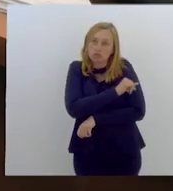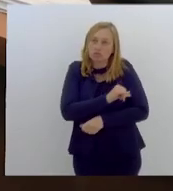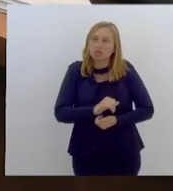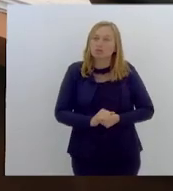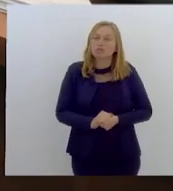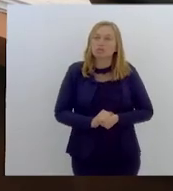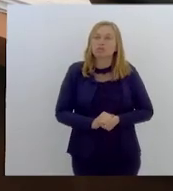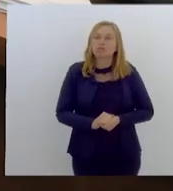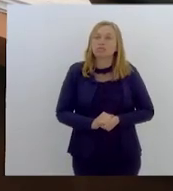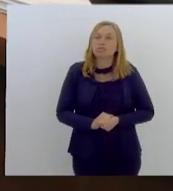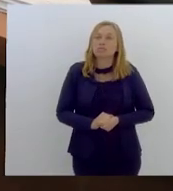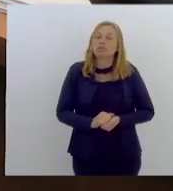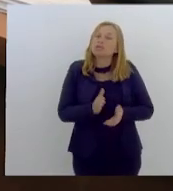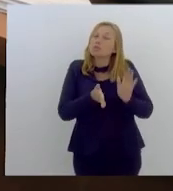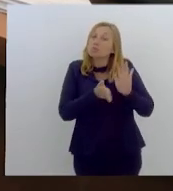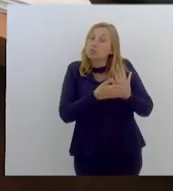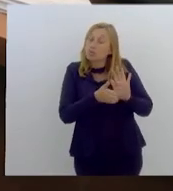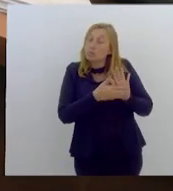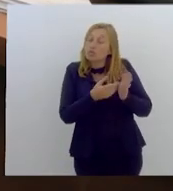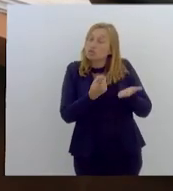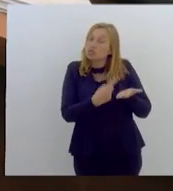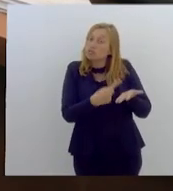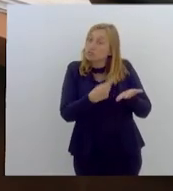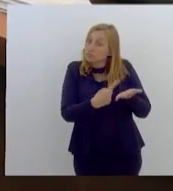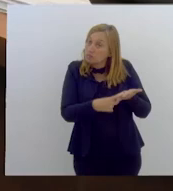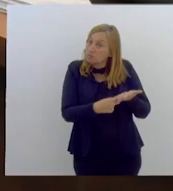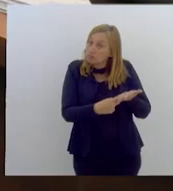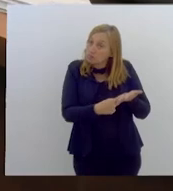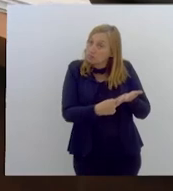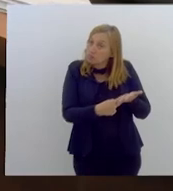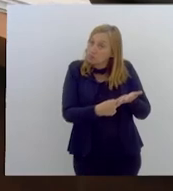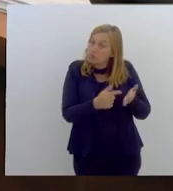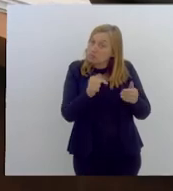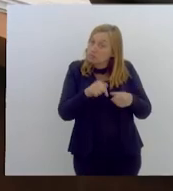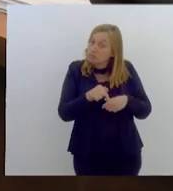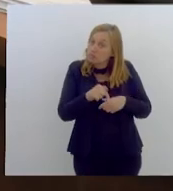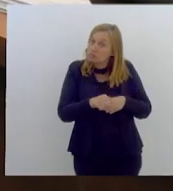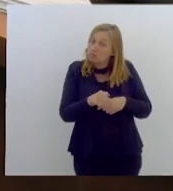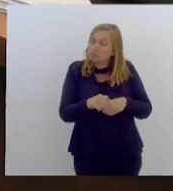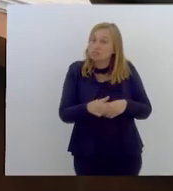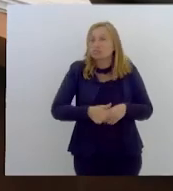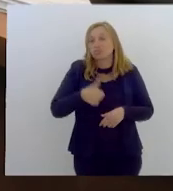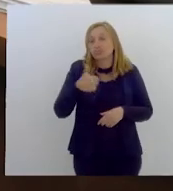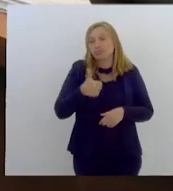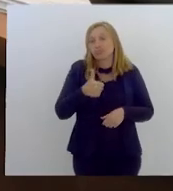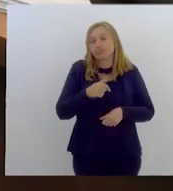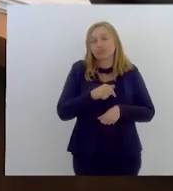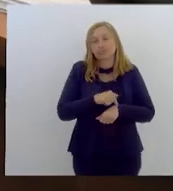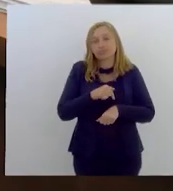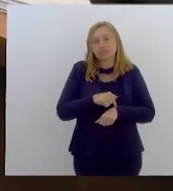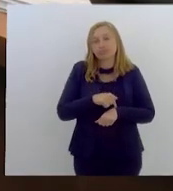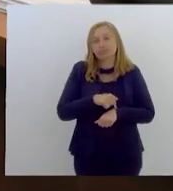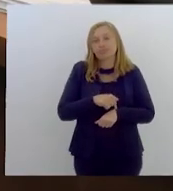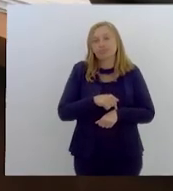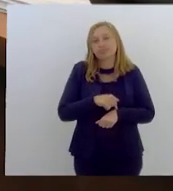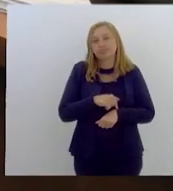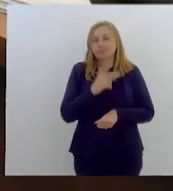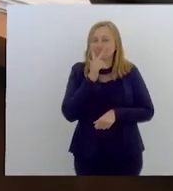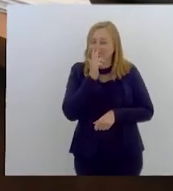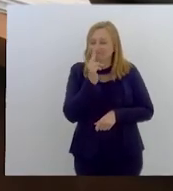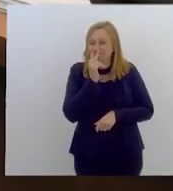em decorrência dessa proposta de acordo que está sendo feita aqui, que num primeiro momento